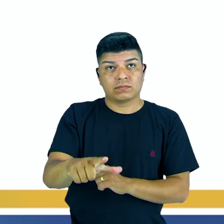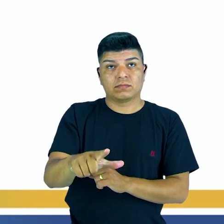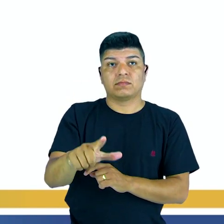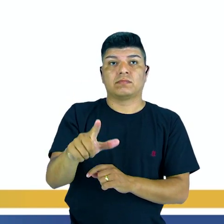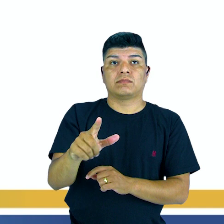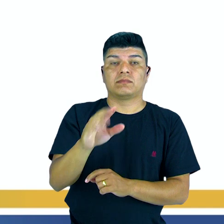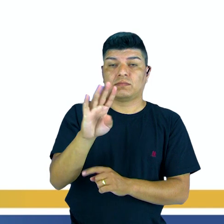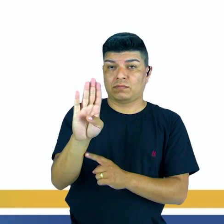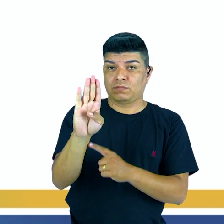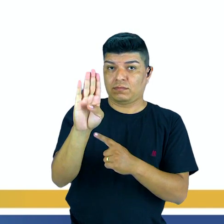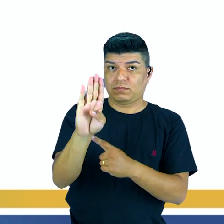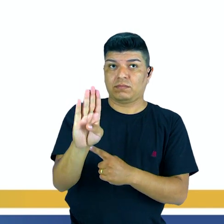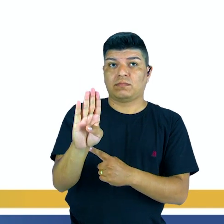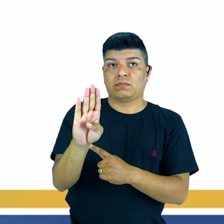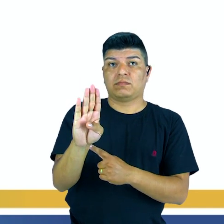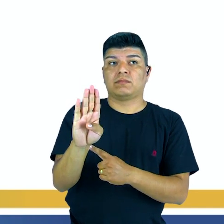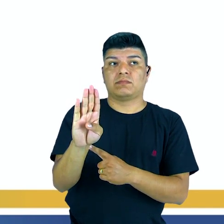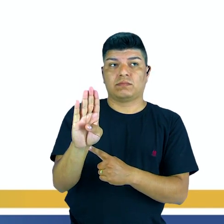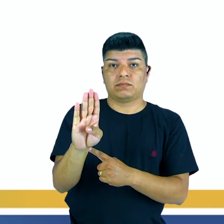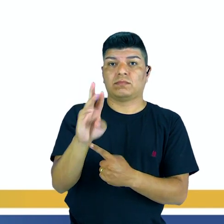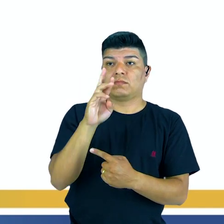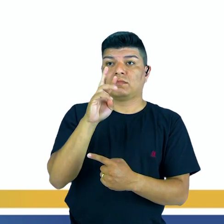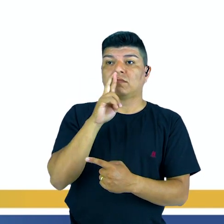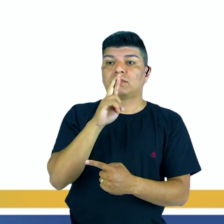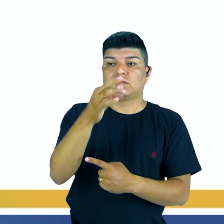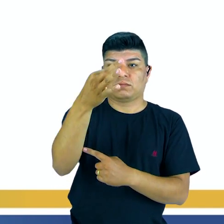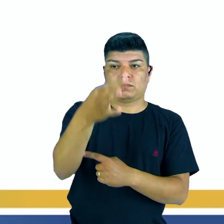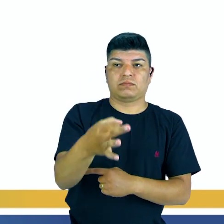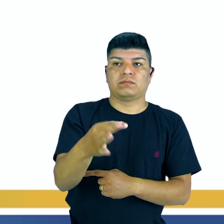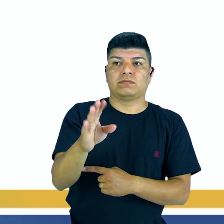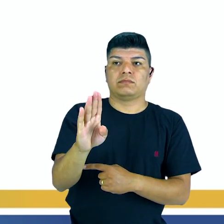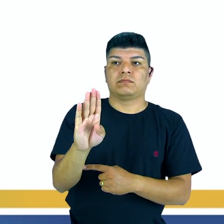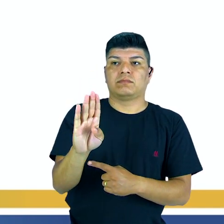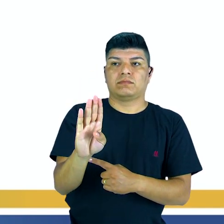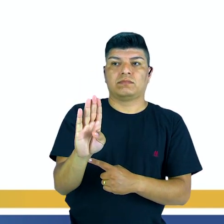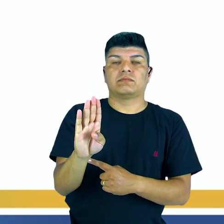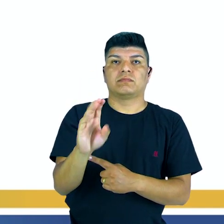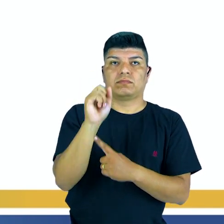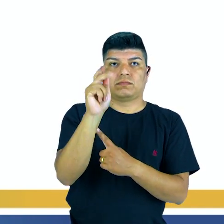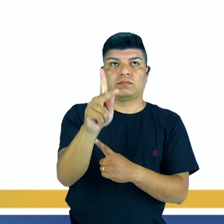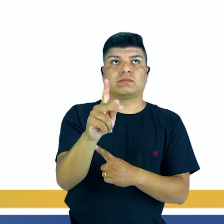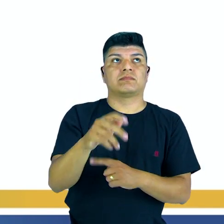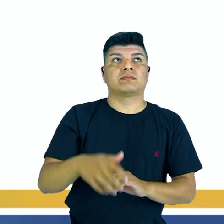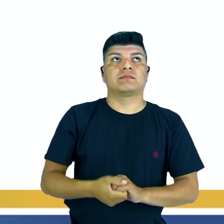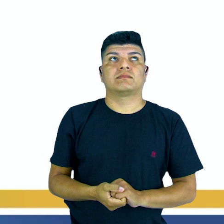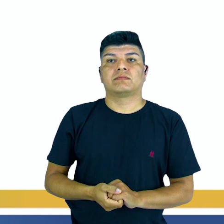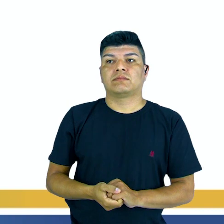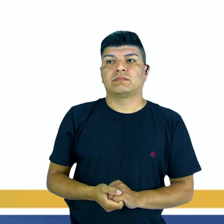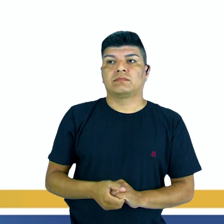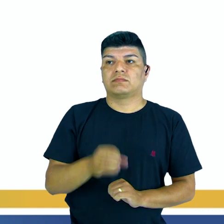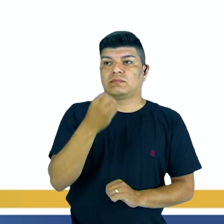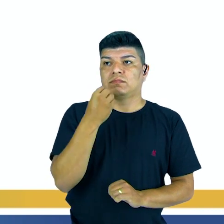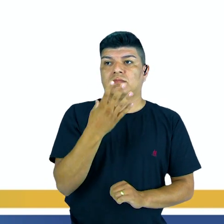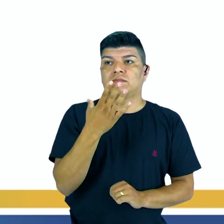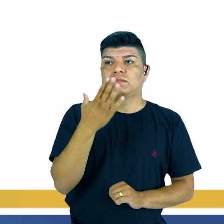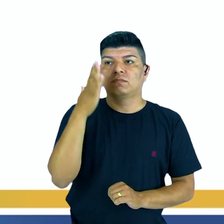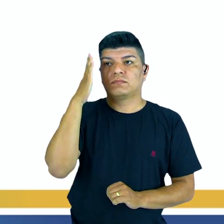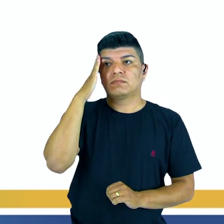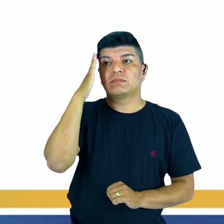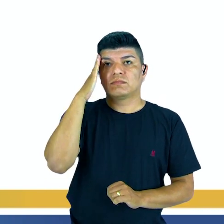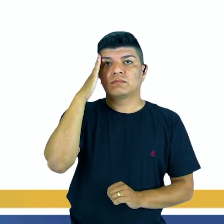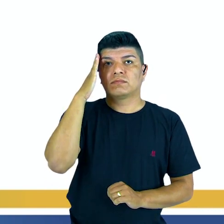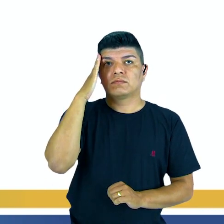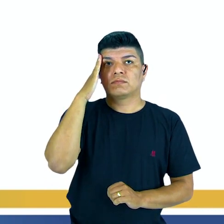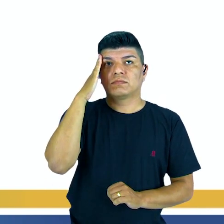B, noroeste, sudoeste, sudeste e nordeste, ok? Isso é interessante você também pegar um desenho,